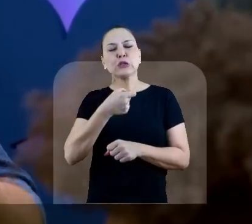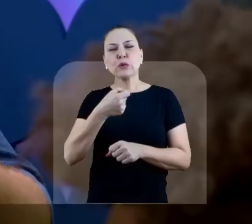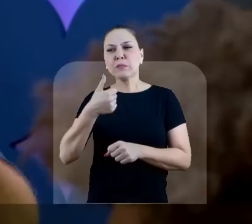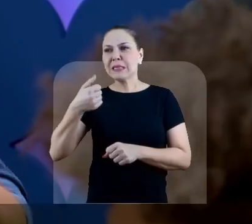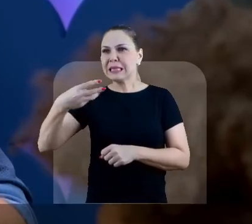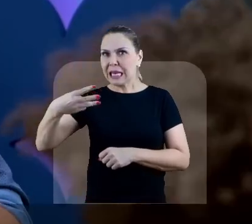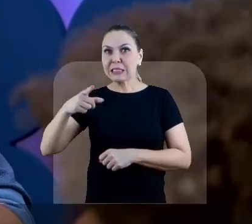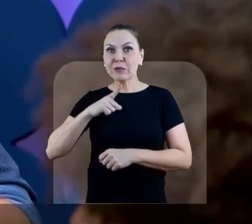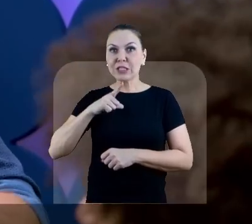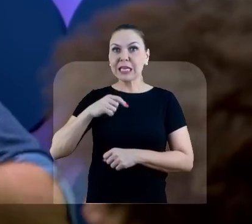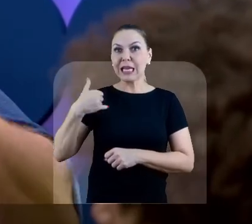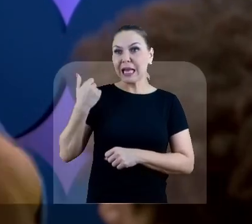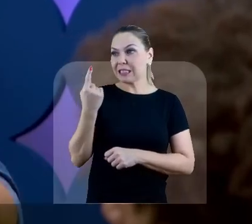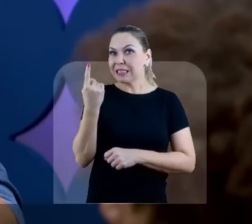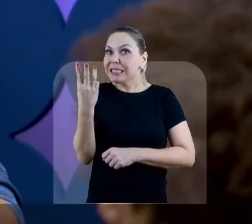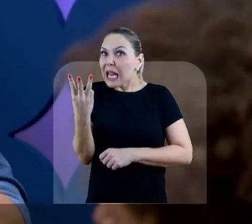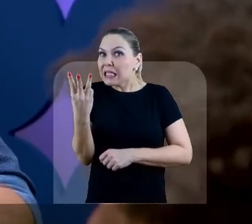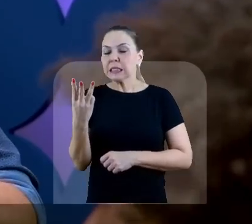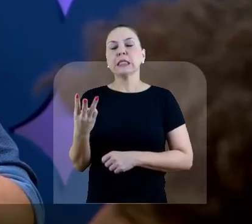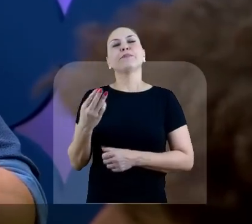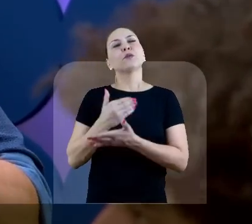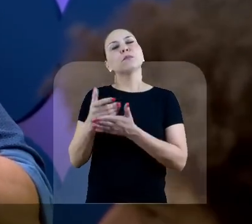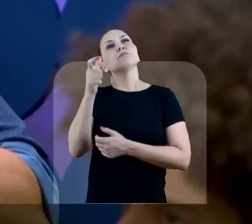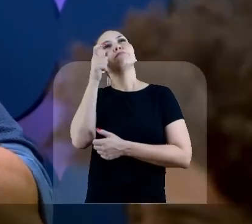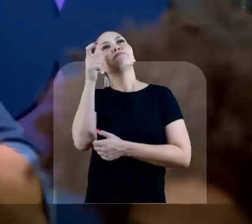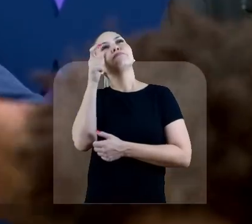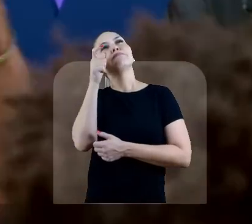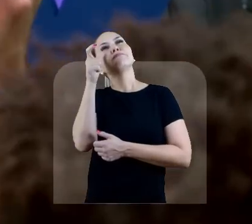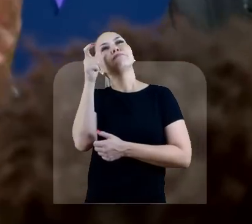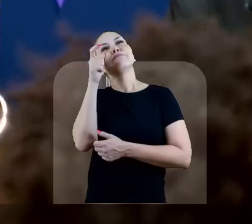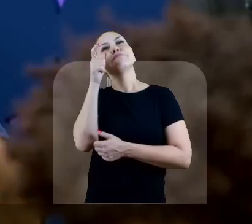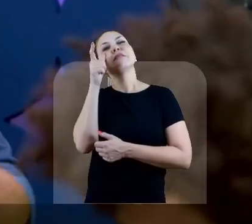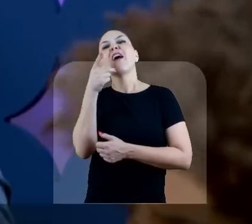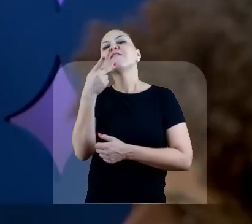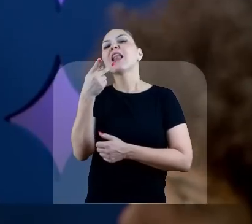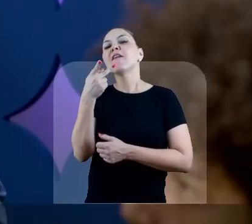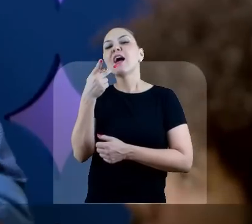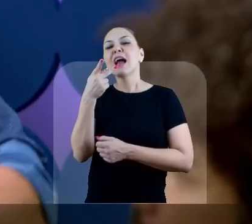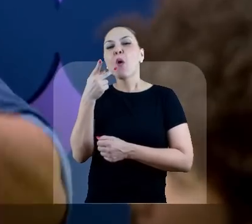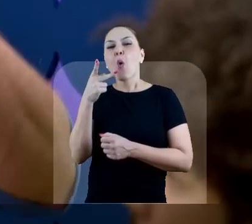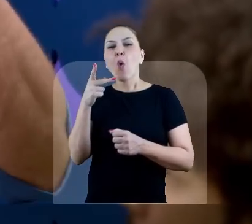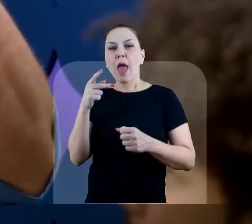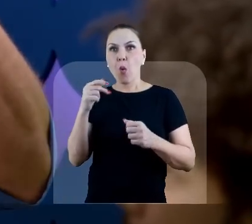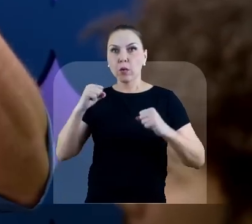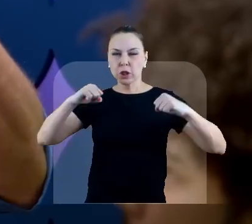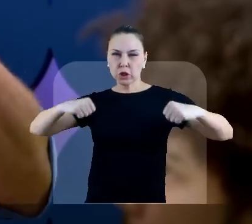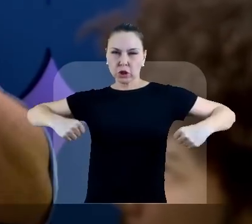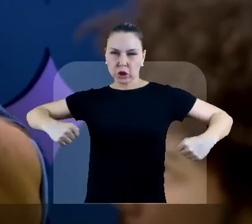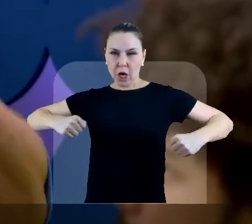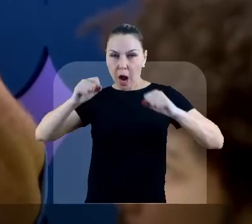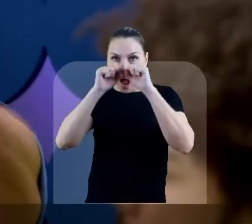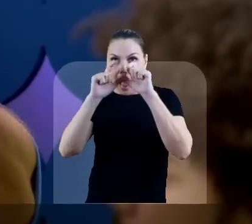2013, eu estava com 13 anos e começávamos a assistir a famosa Gigante Acordou no Brasil, que era